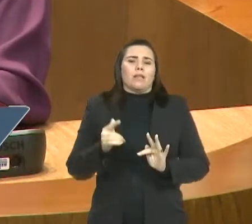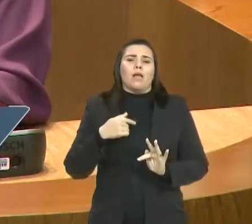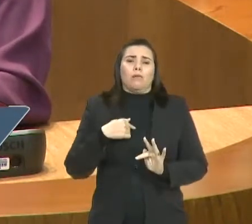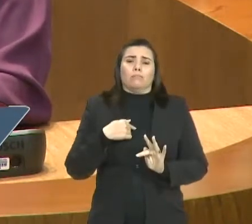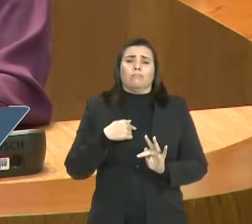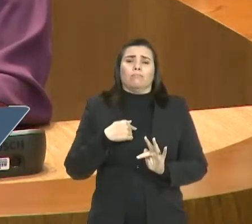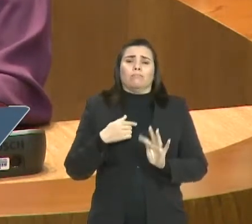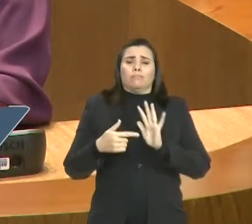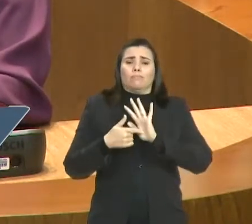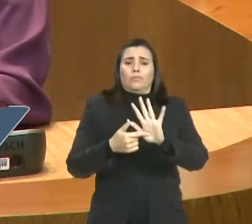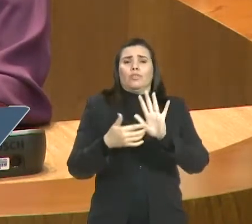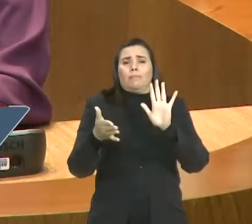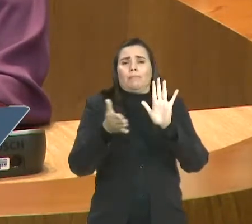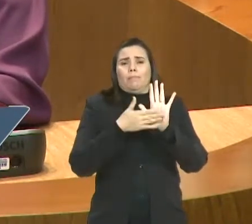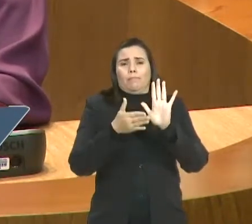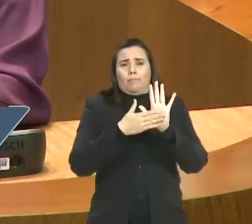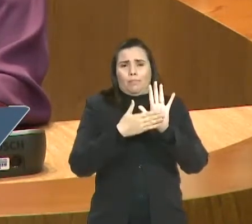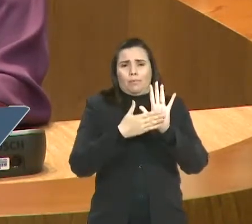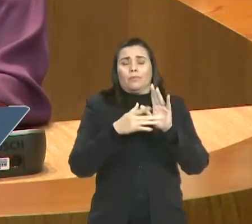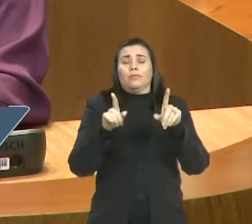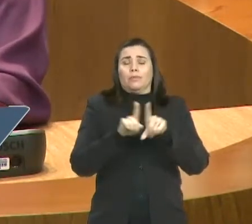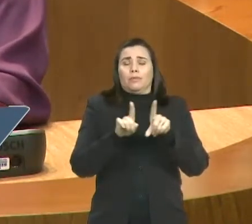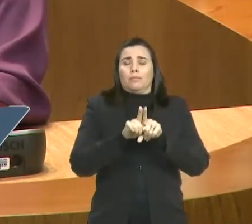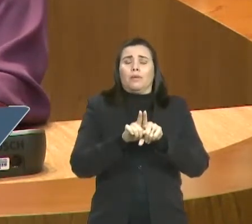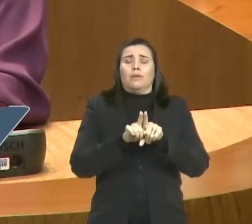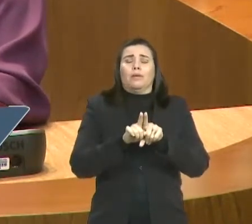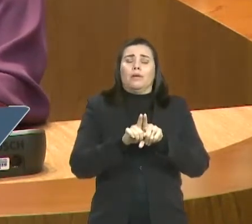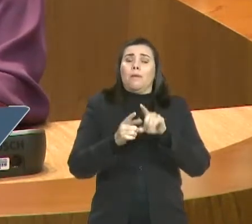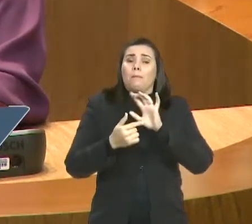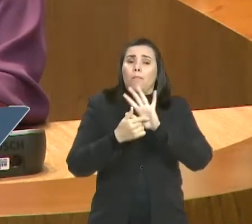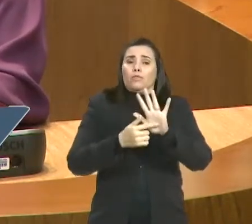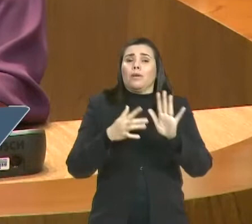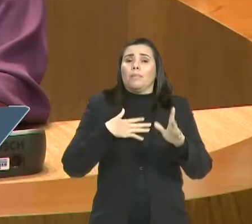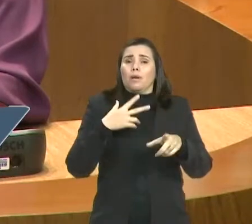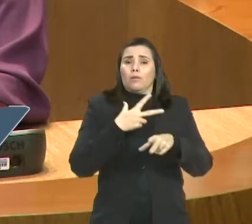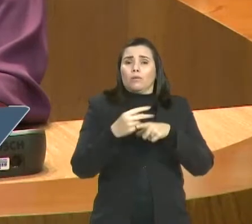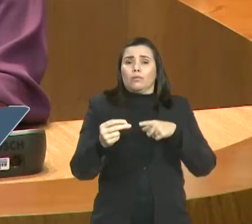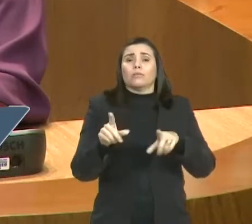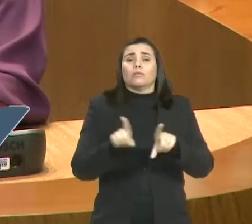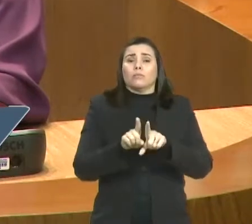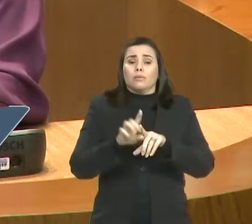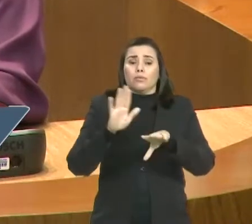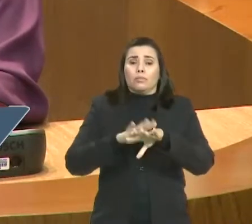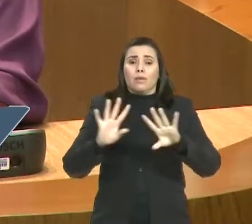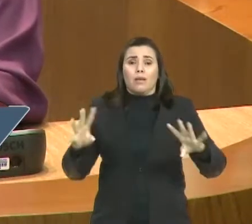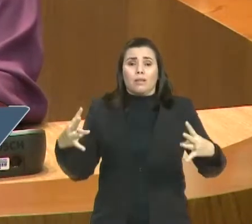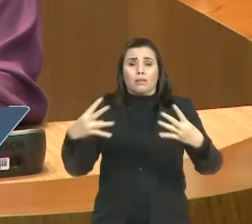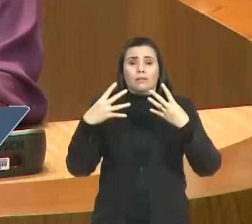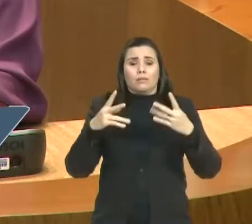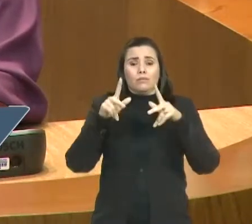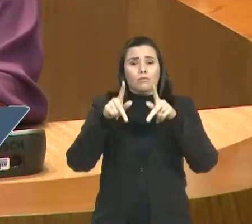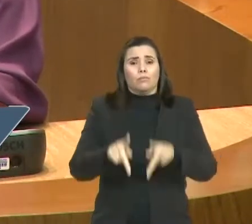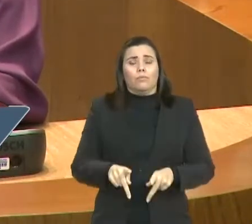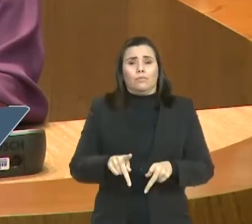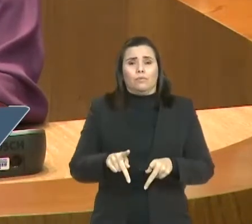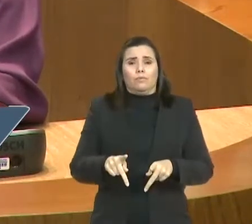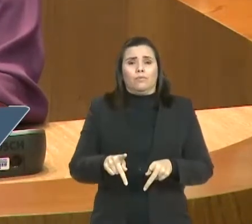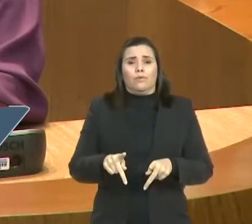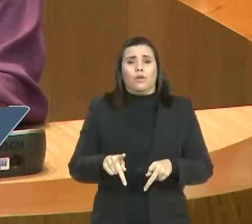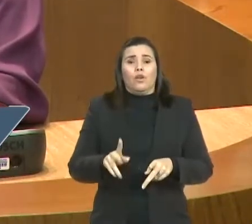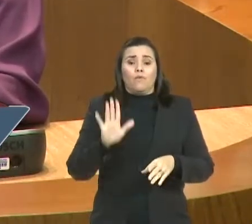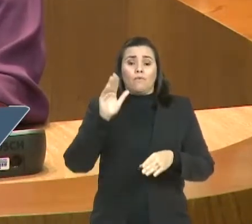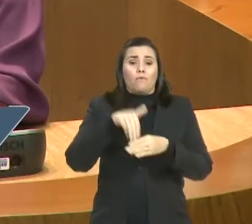propostas, falamos das nossas conquistas e alertamos a população sobre o valor do